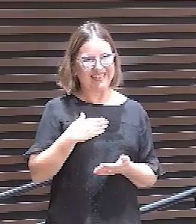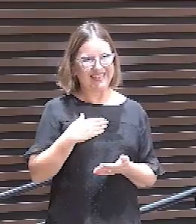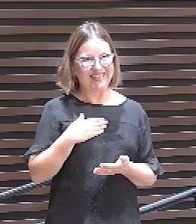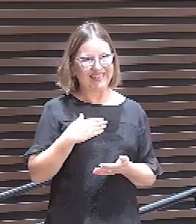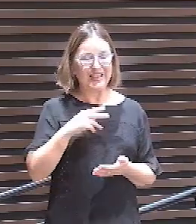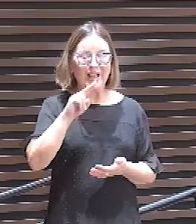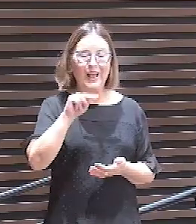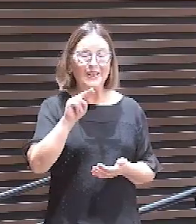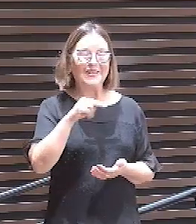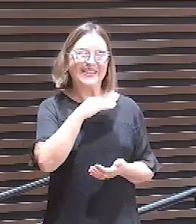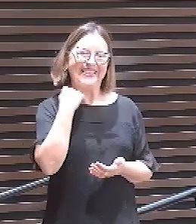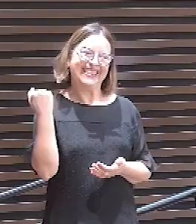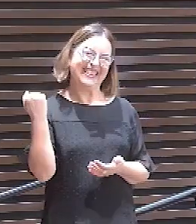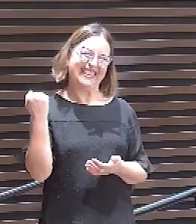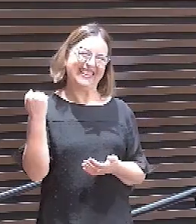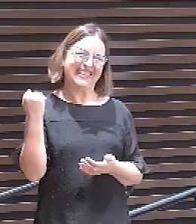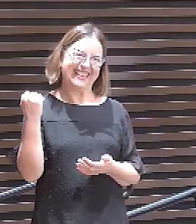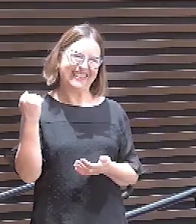nevermore,